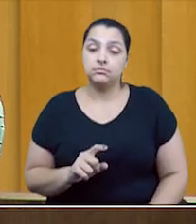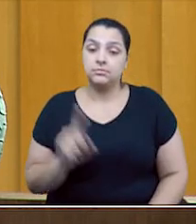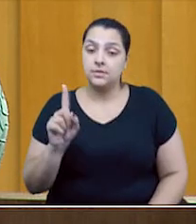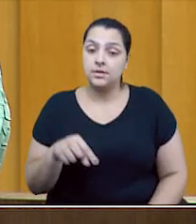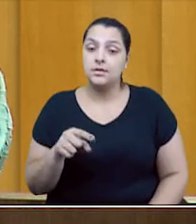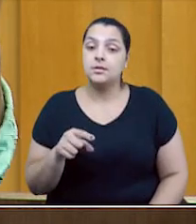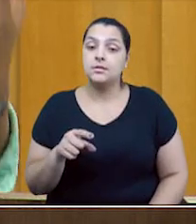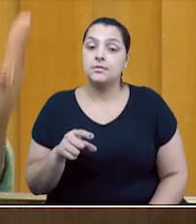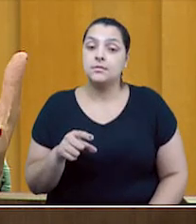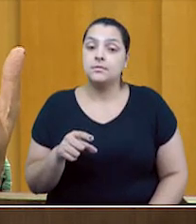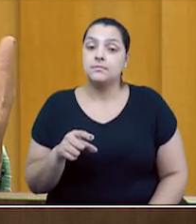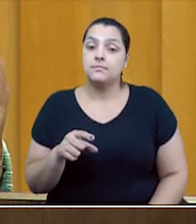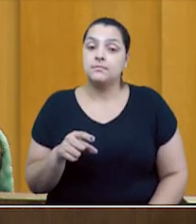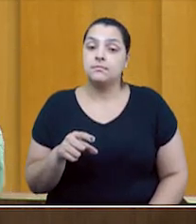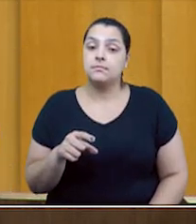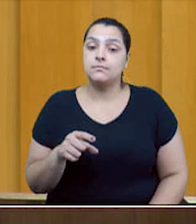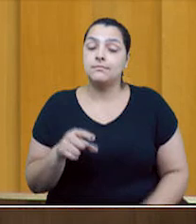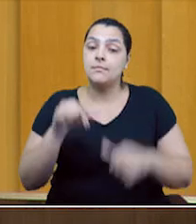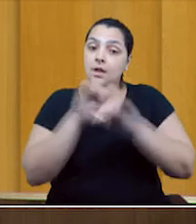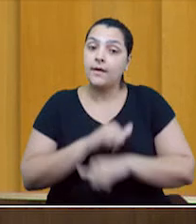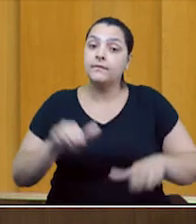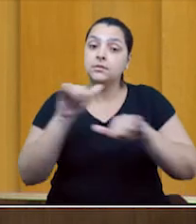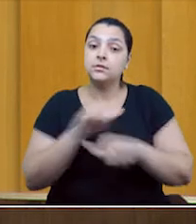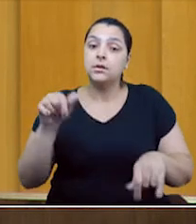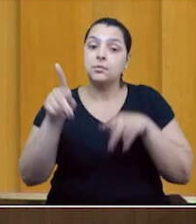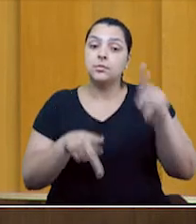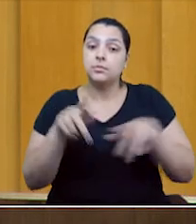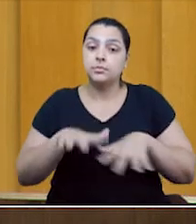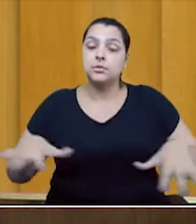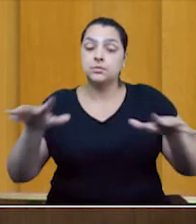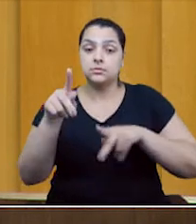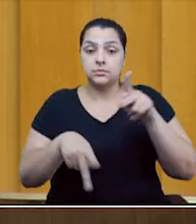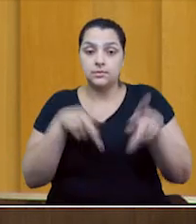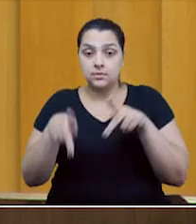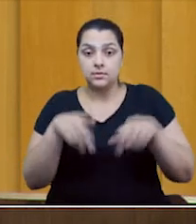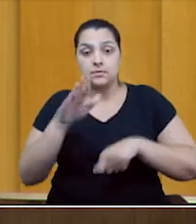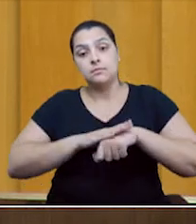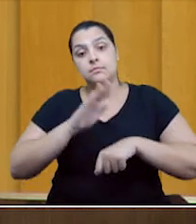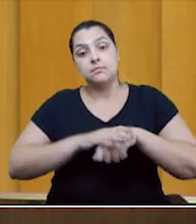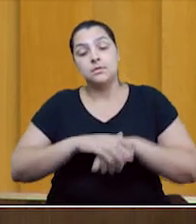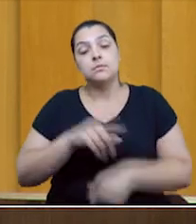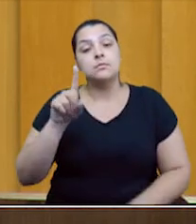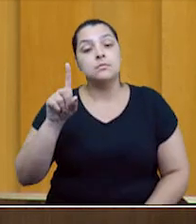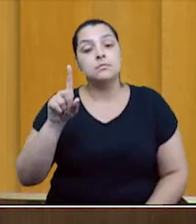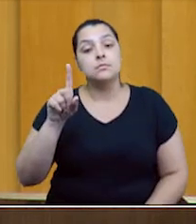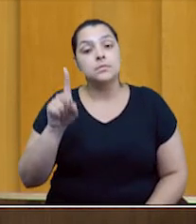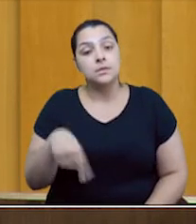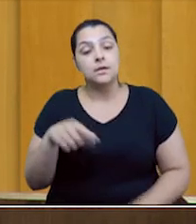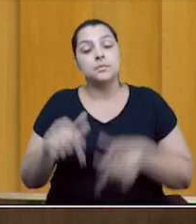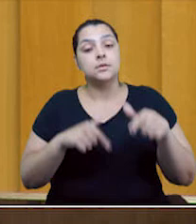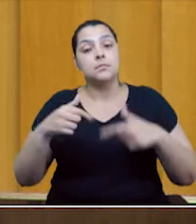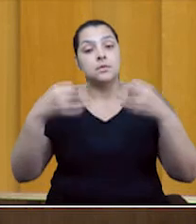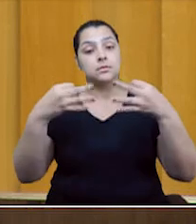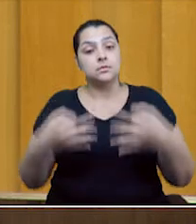de alertar a população e colocar a população o que é um trabalho digno, o que é um trabalho